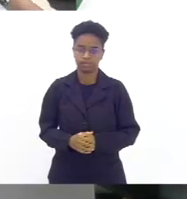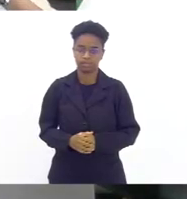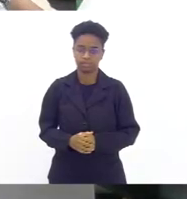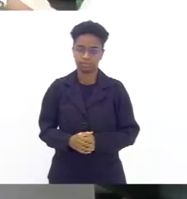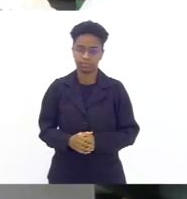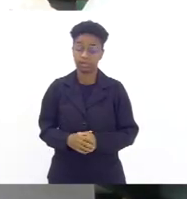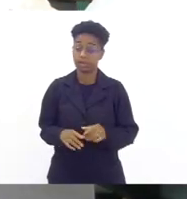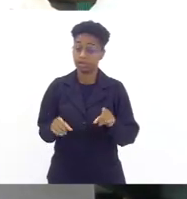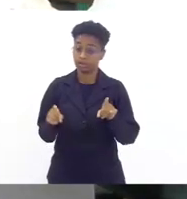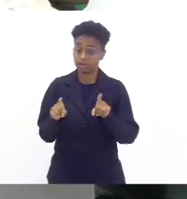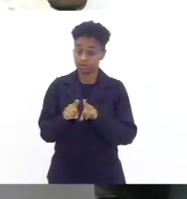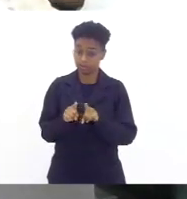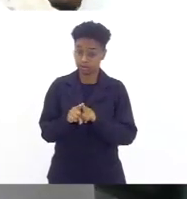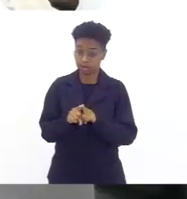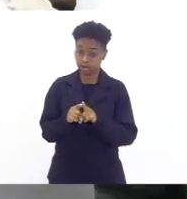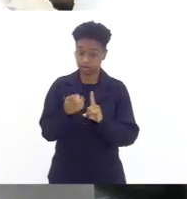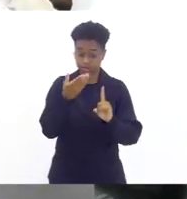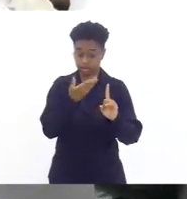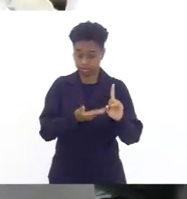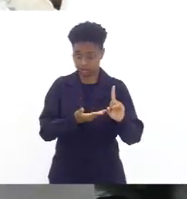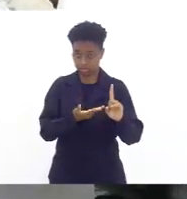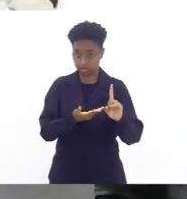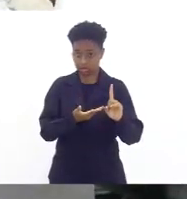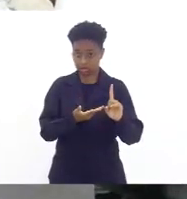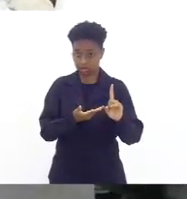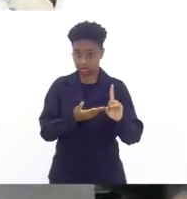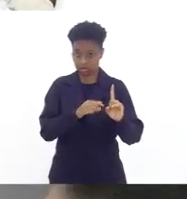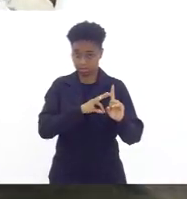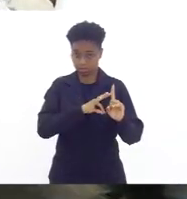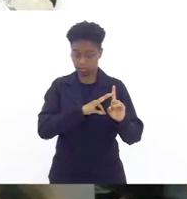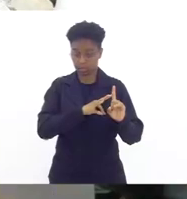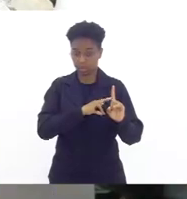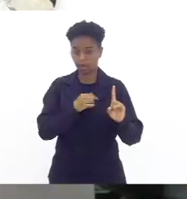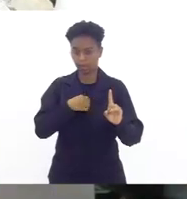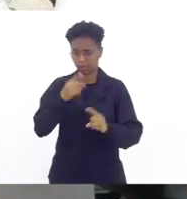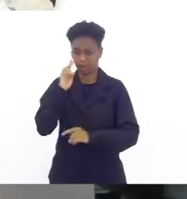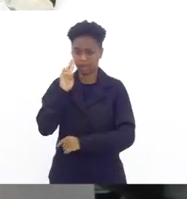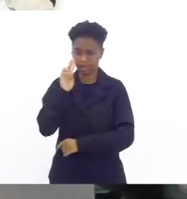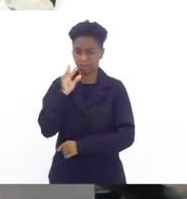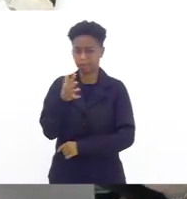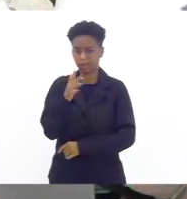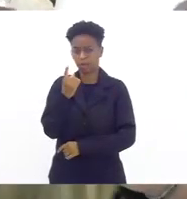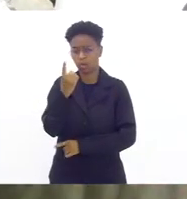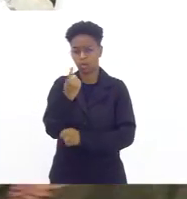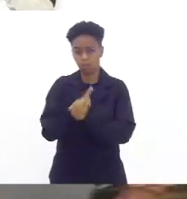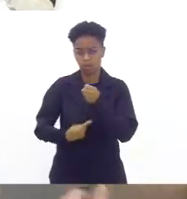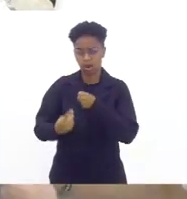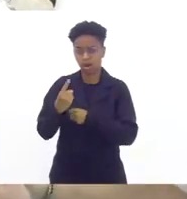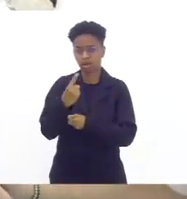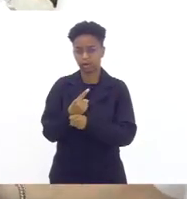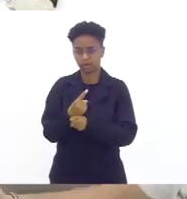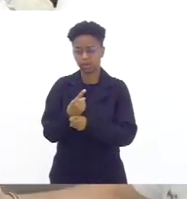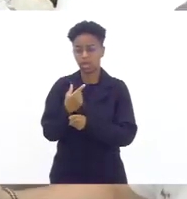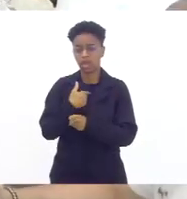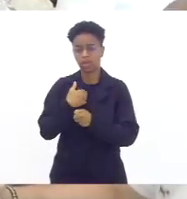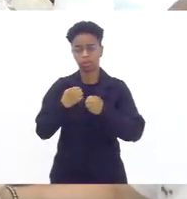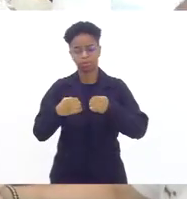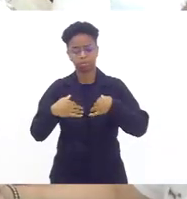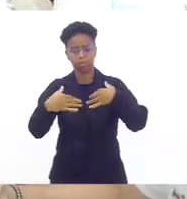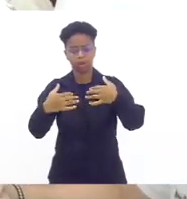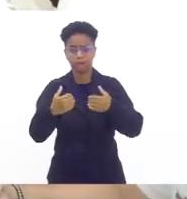Coronel Max William eu me lembro acerca de um ano atrás eu fiz uma audiência